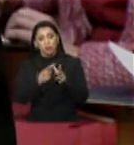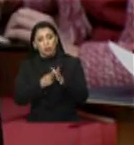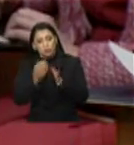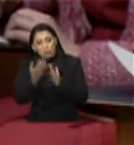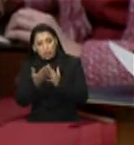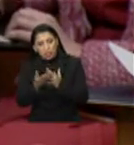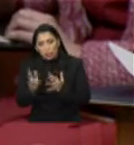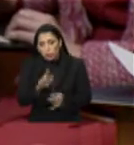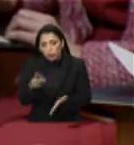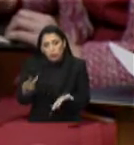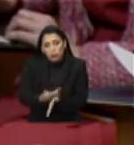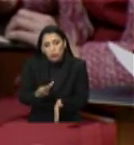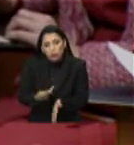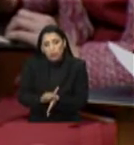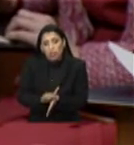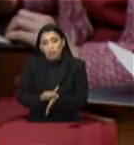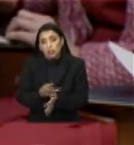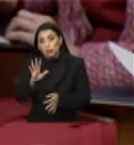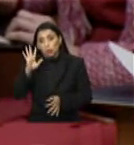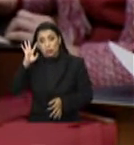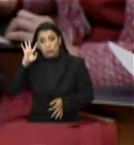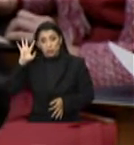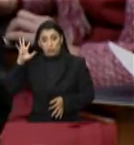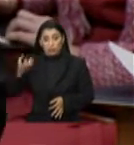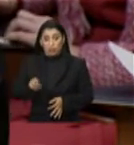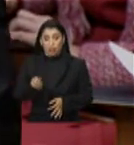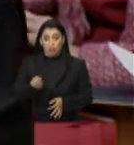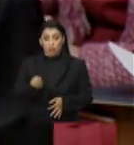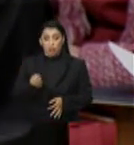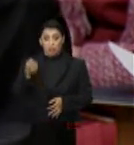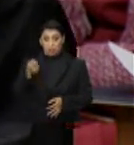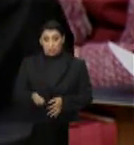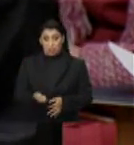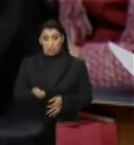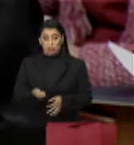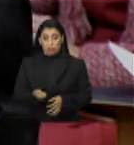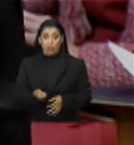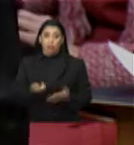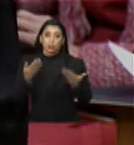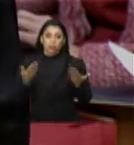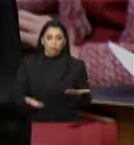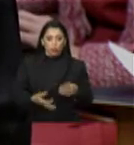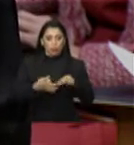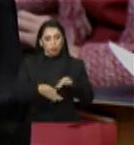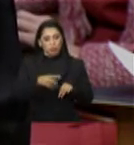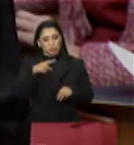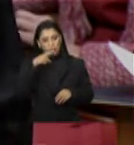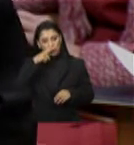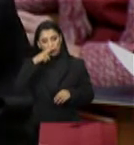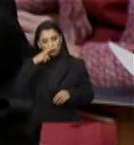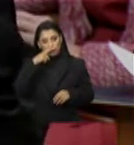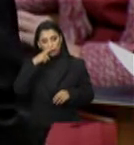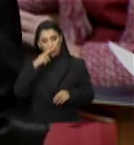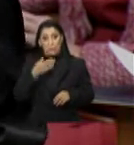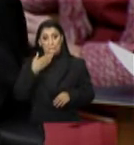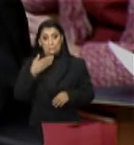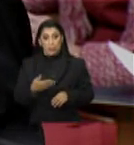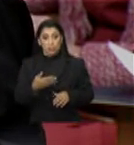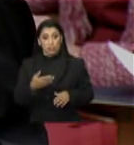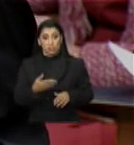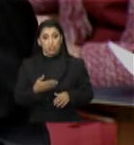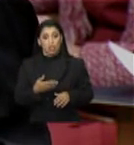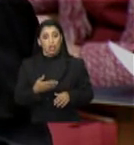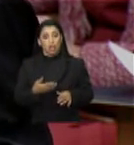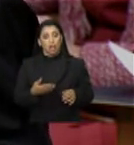em vista a evidência dos argumentos que foram trazidos na ação rescisória E aí o ministro dela provisória provavelmente não parece